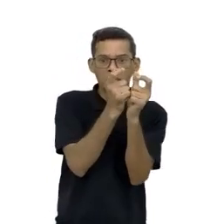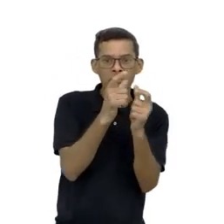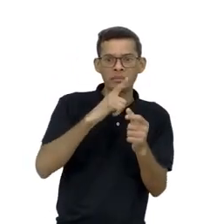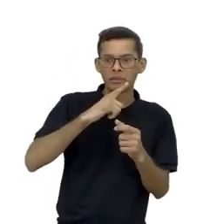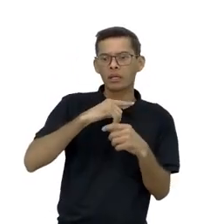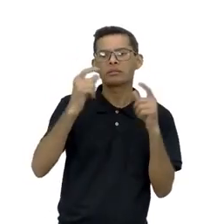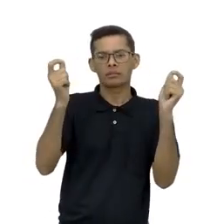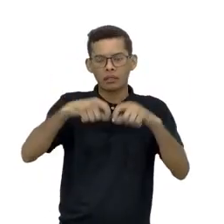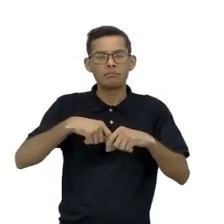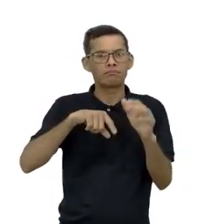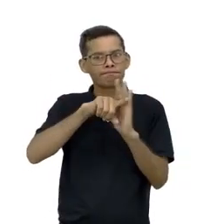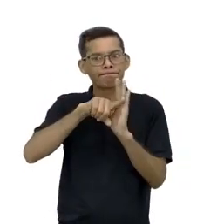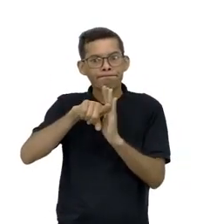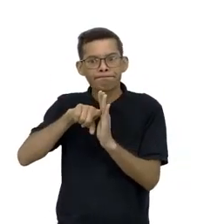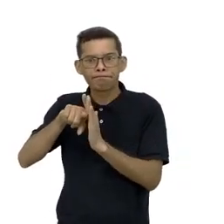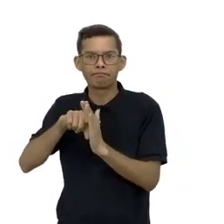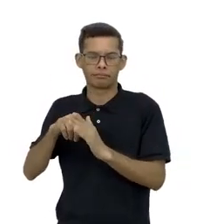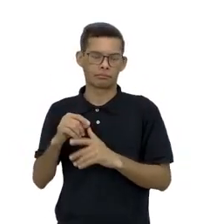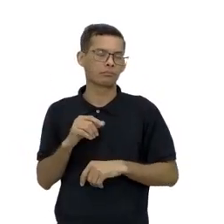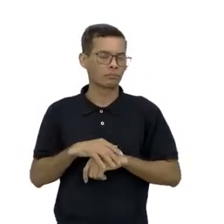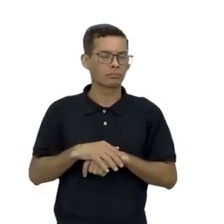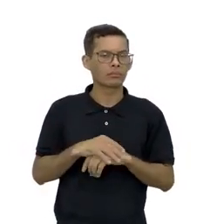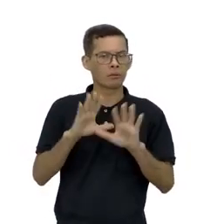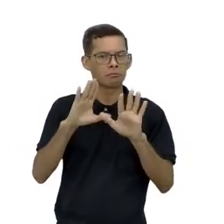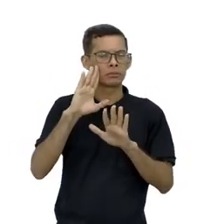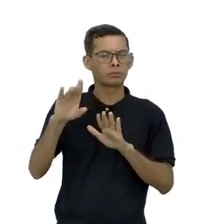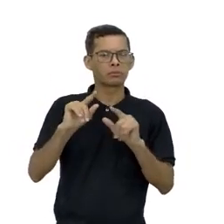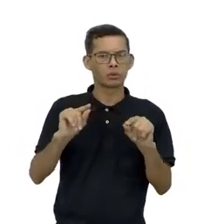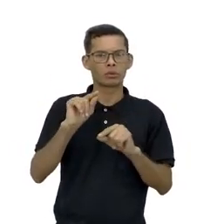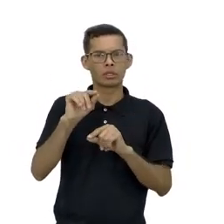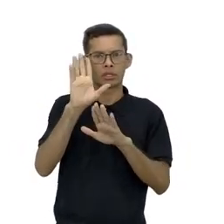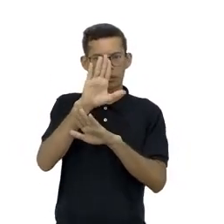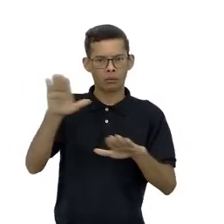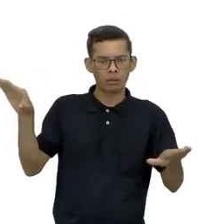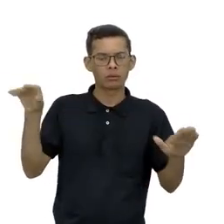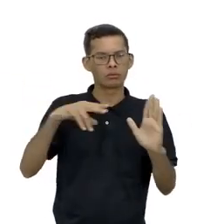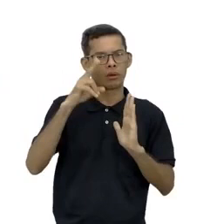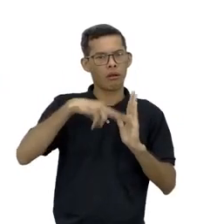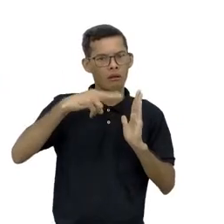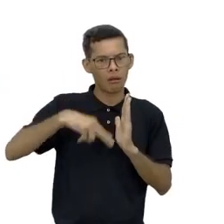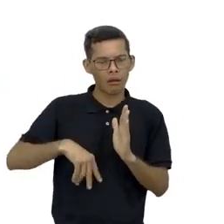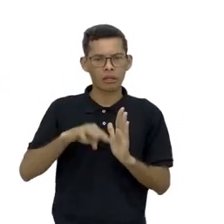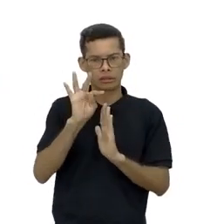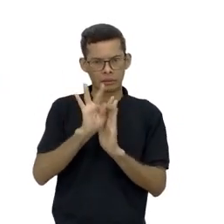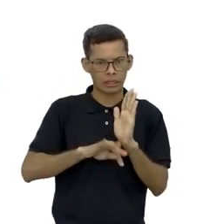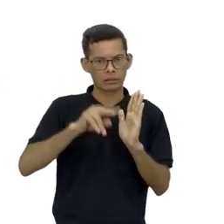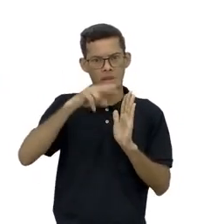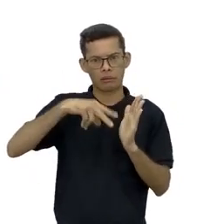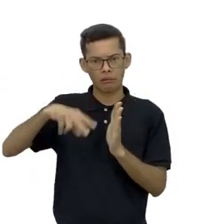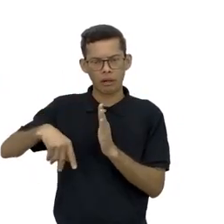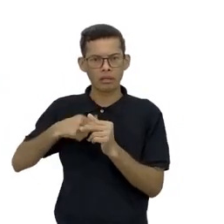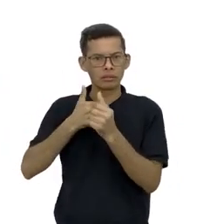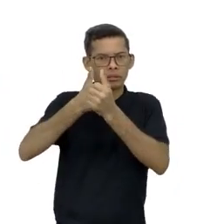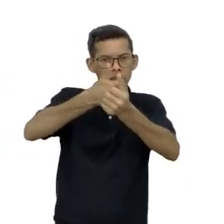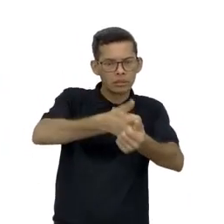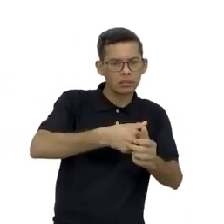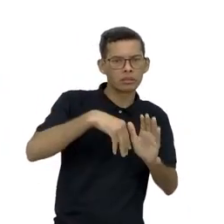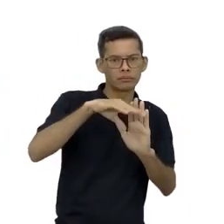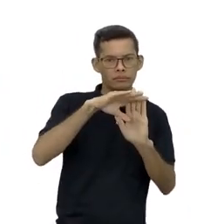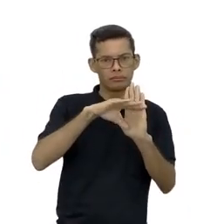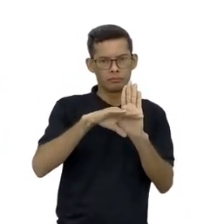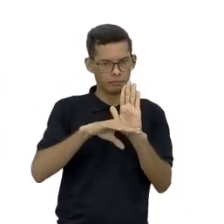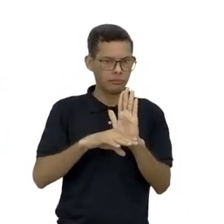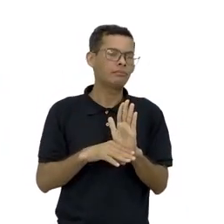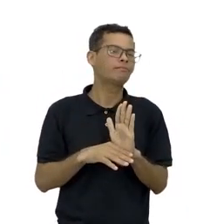estudantes leiam e compreendam os textos apresentados de tal forma que consigam seguir as instruções.